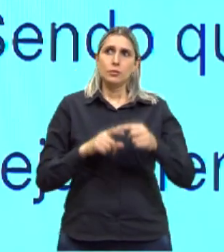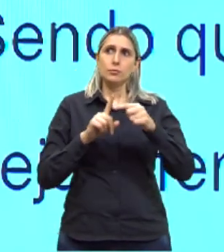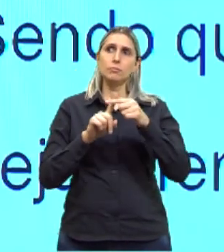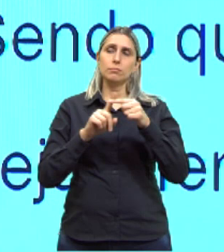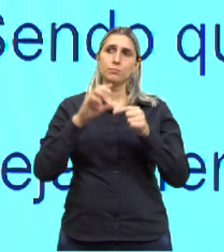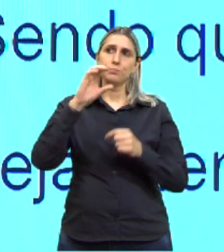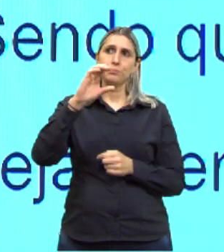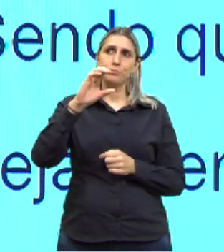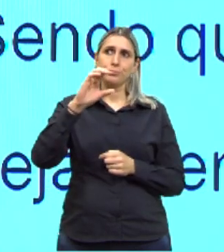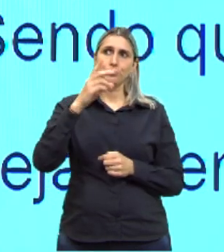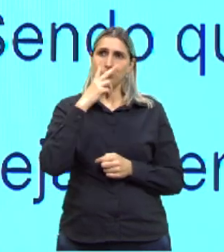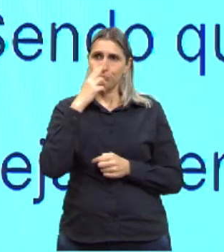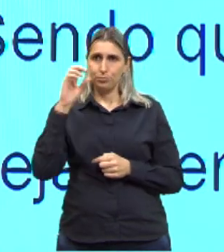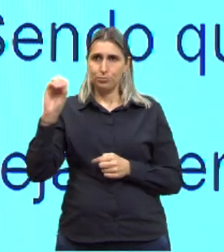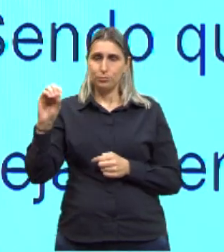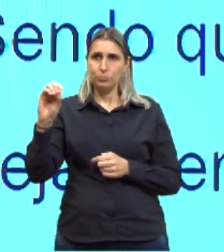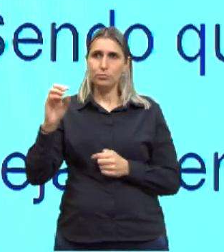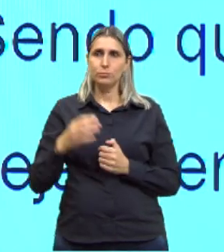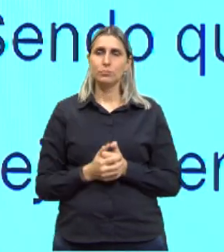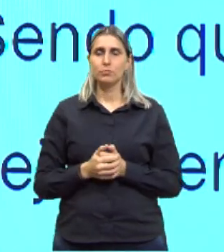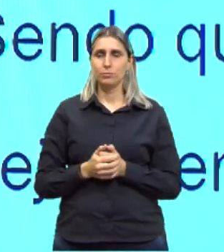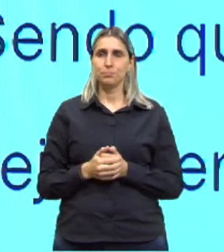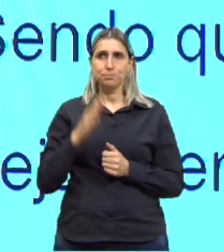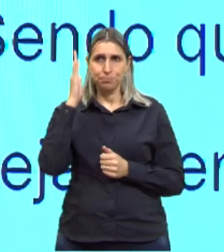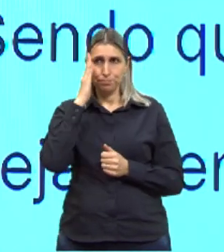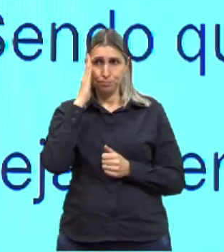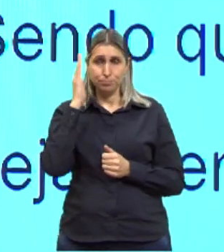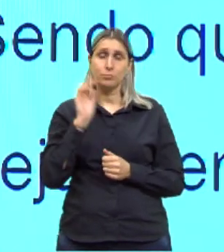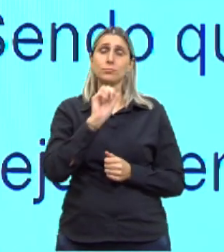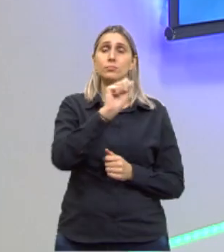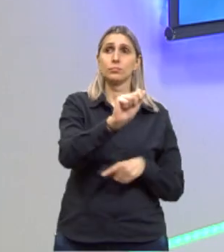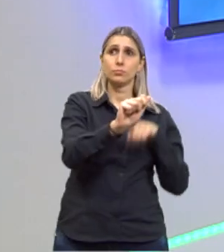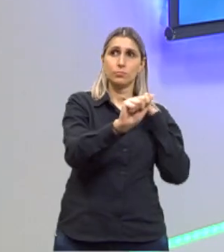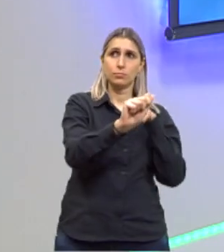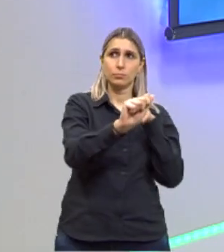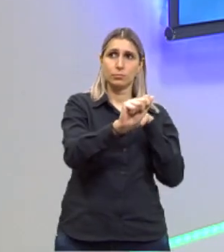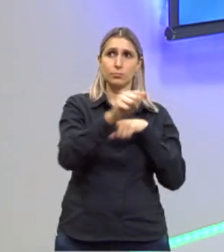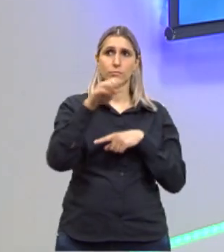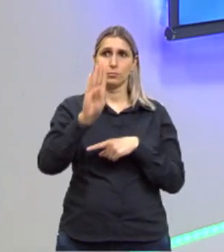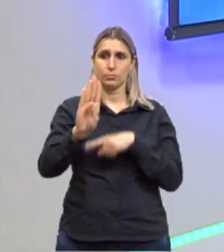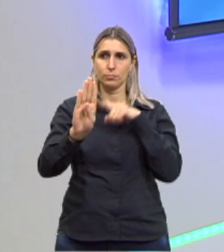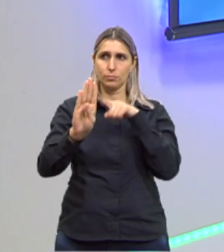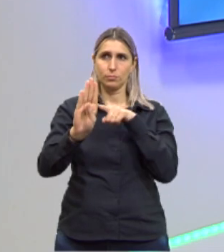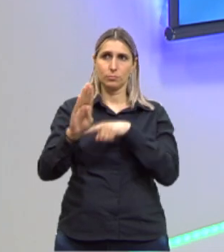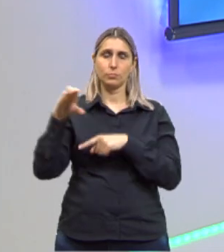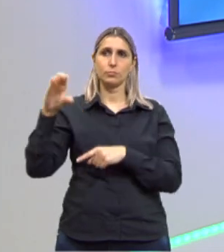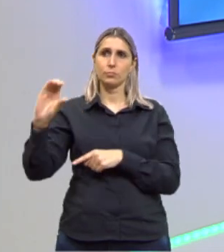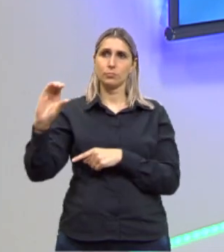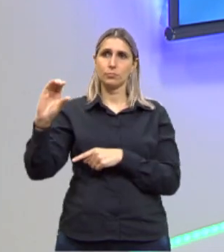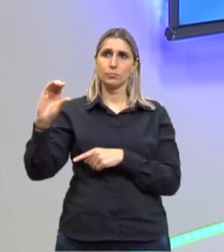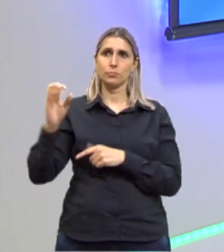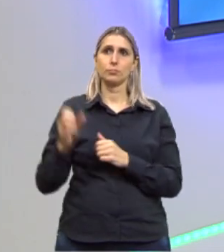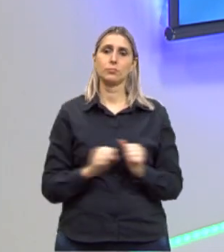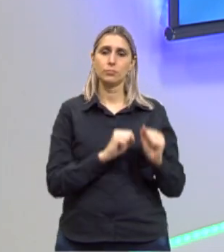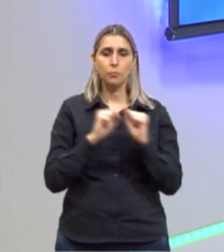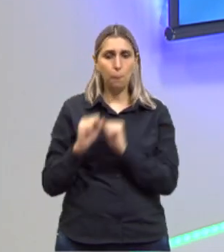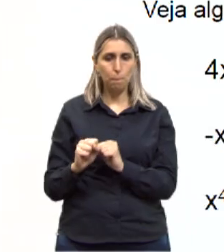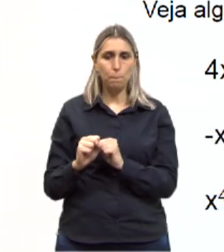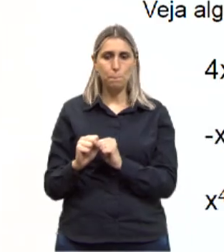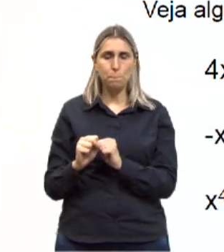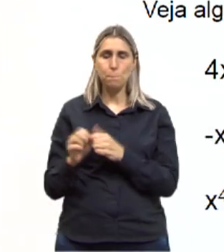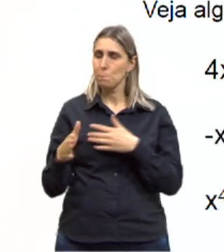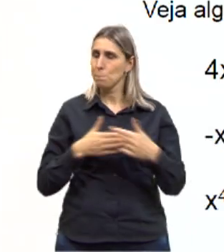mais c igual a zero. Sabendo que o a, o b e o c podem